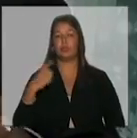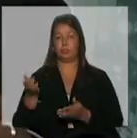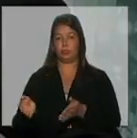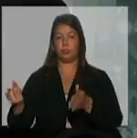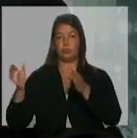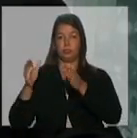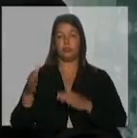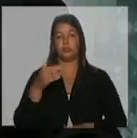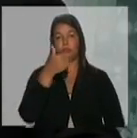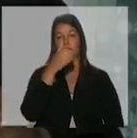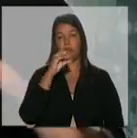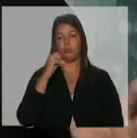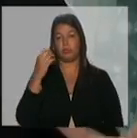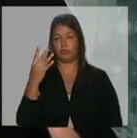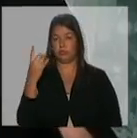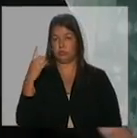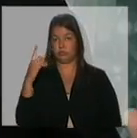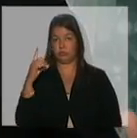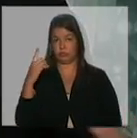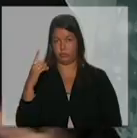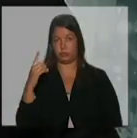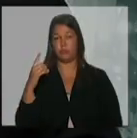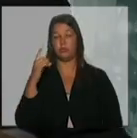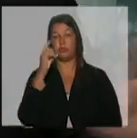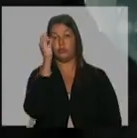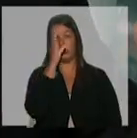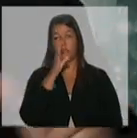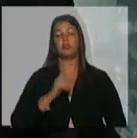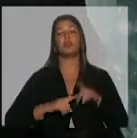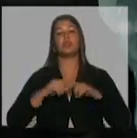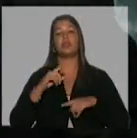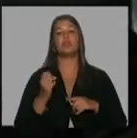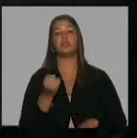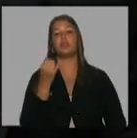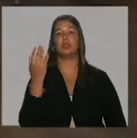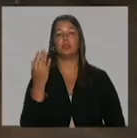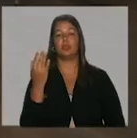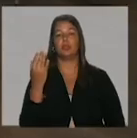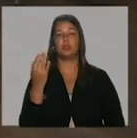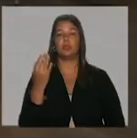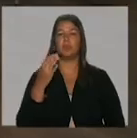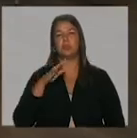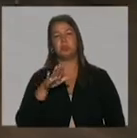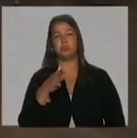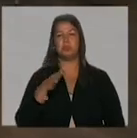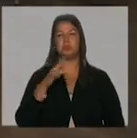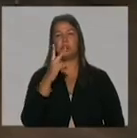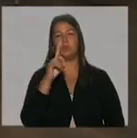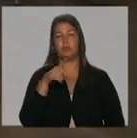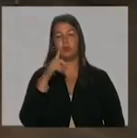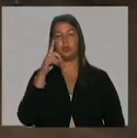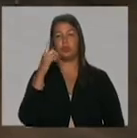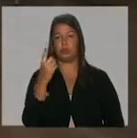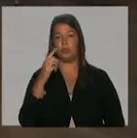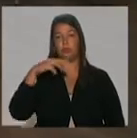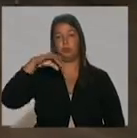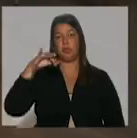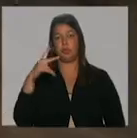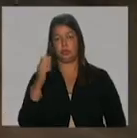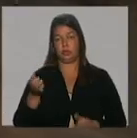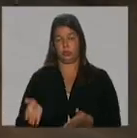um preço de barril de petróleo de 104 dólares o barril. E quanto o Brasil produzia de petróleo? O Brasil produzia de petróleo algo em torno de